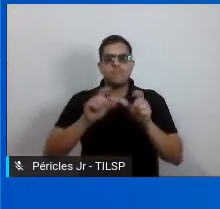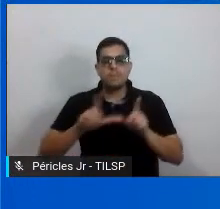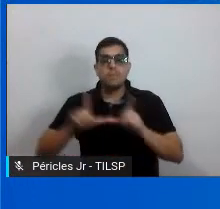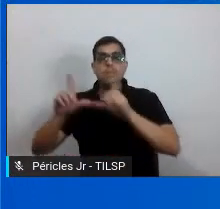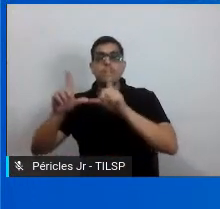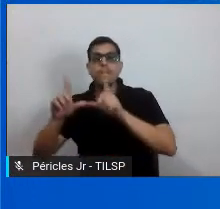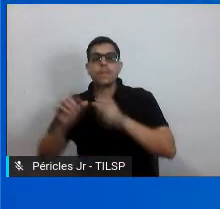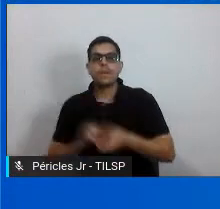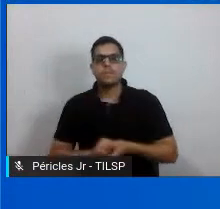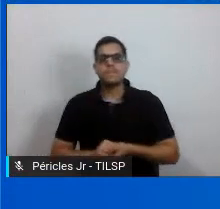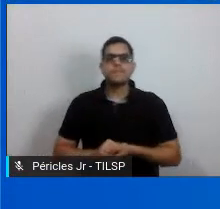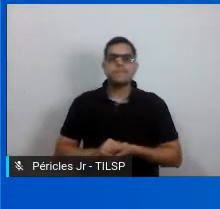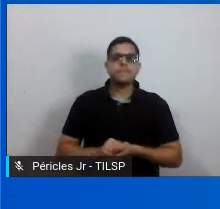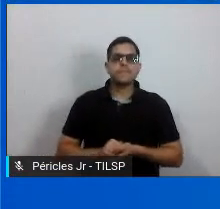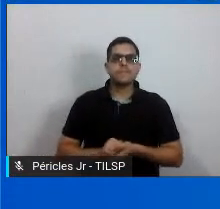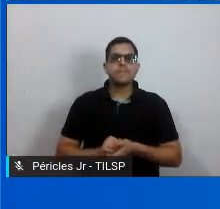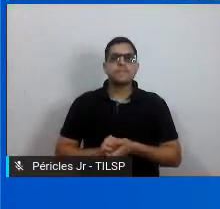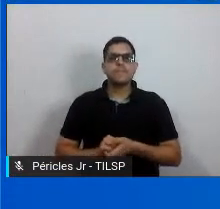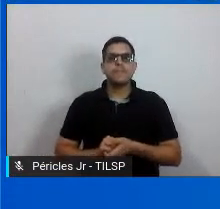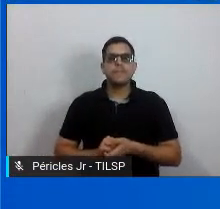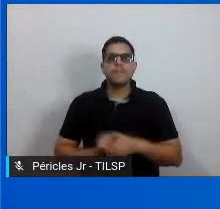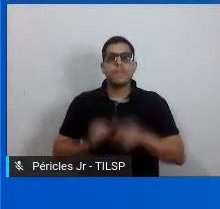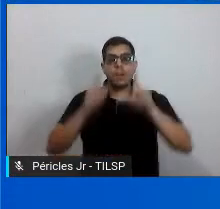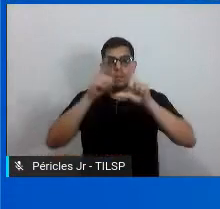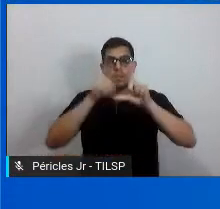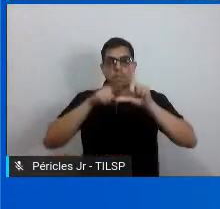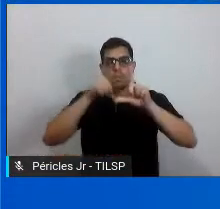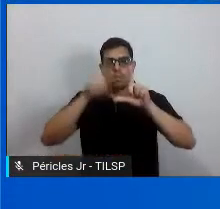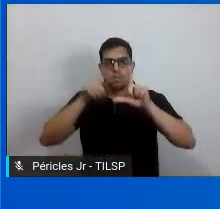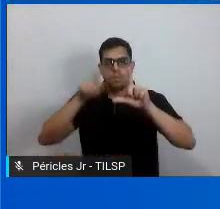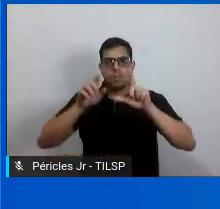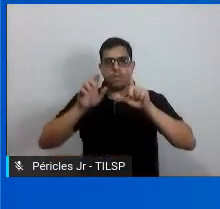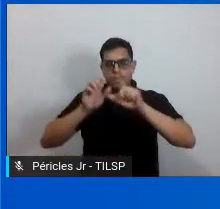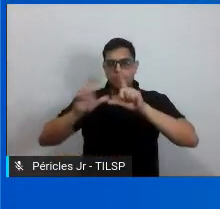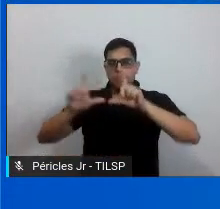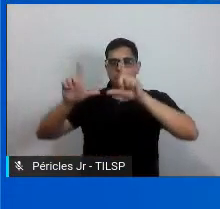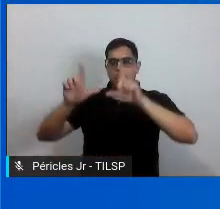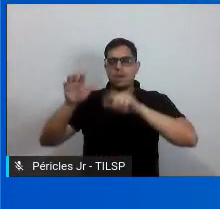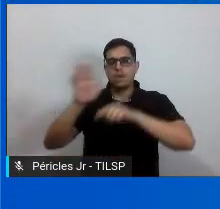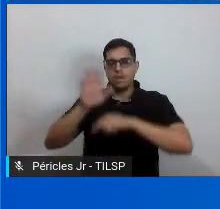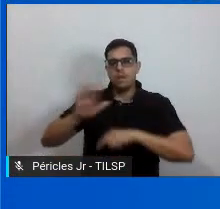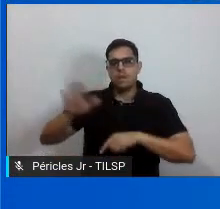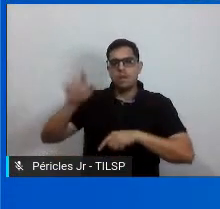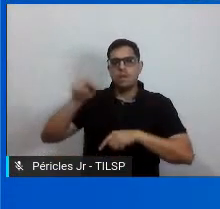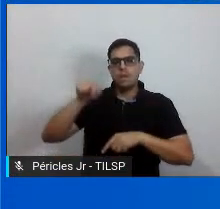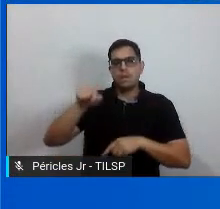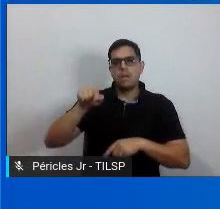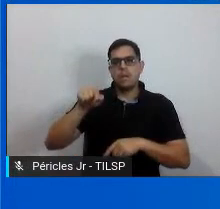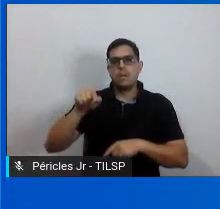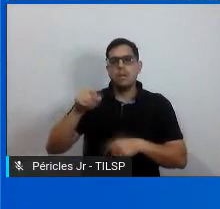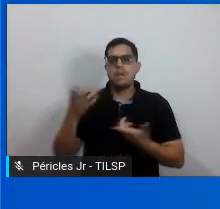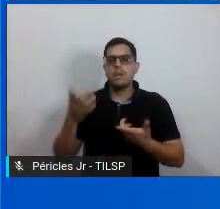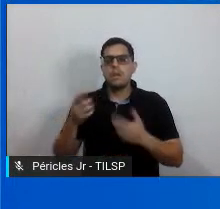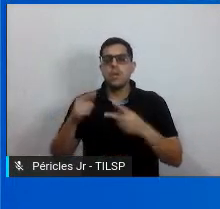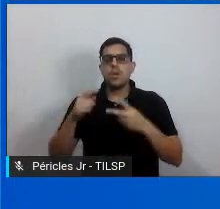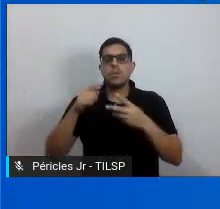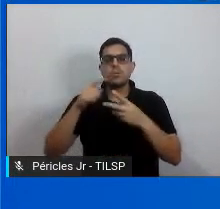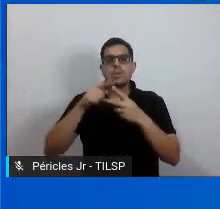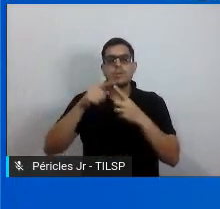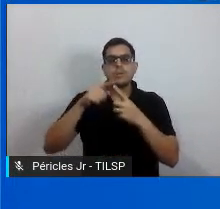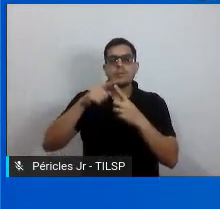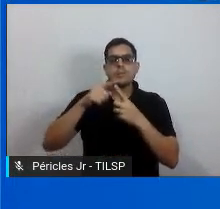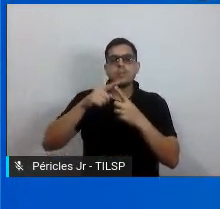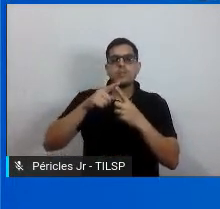aqui a gente tem a questão dos dispositivos né ou seja o tipo de acesso né computadores celular